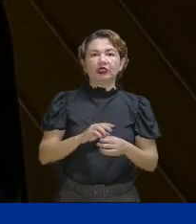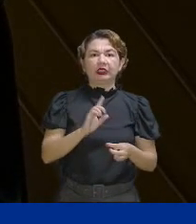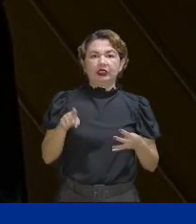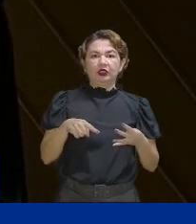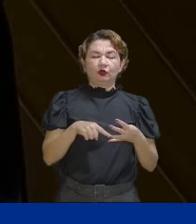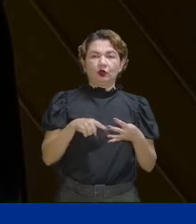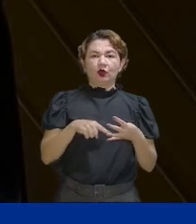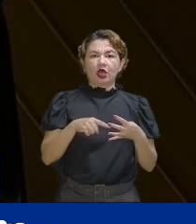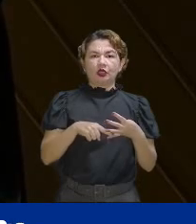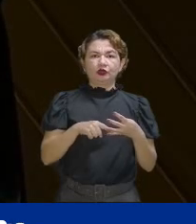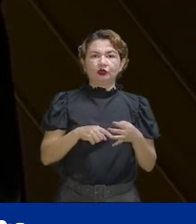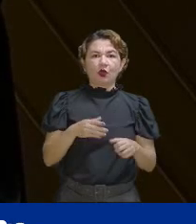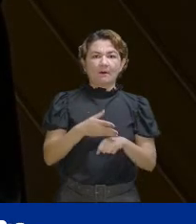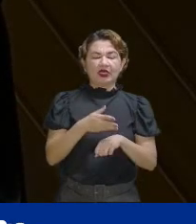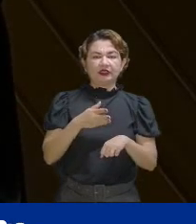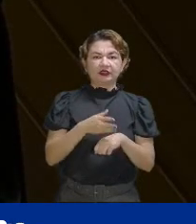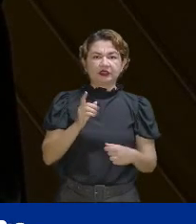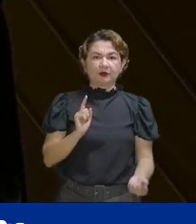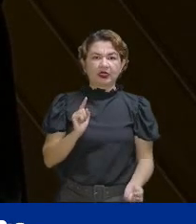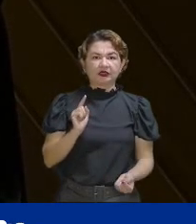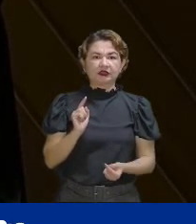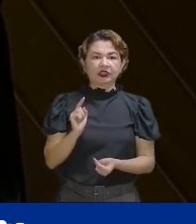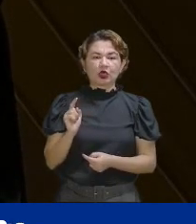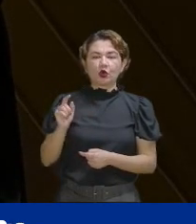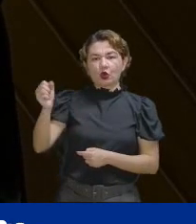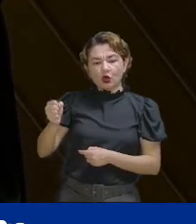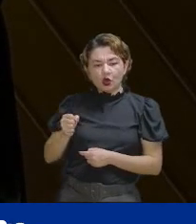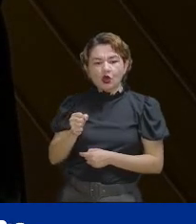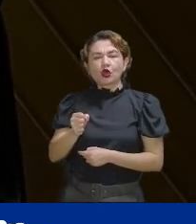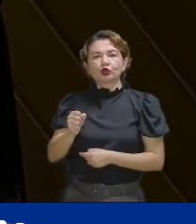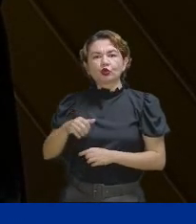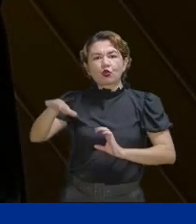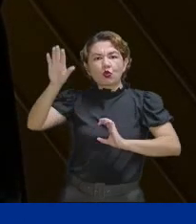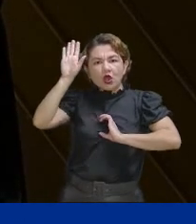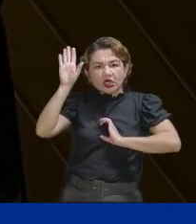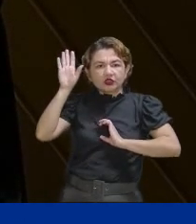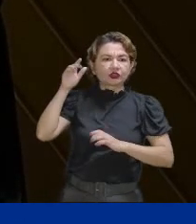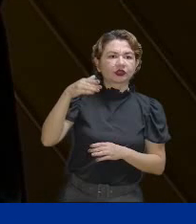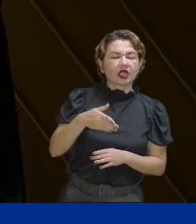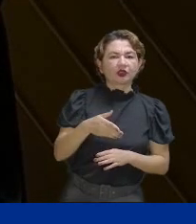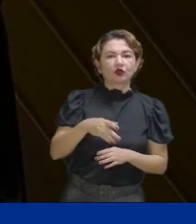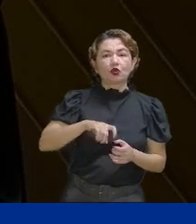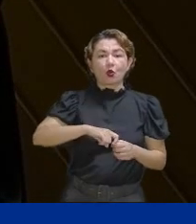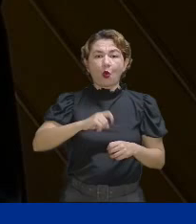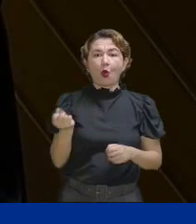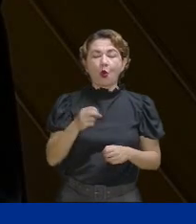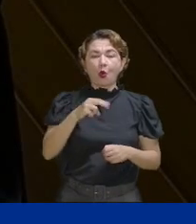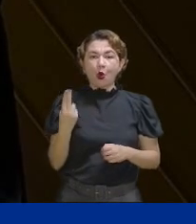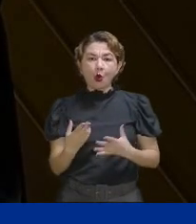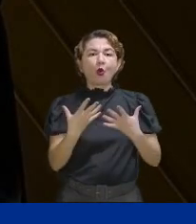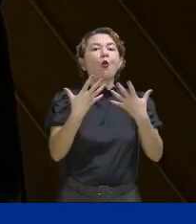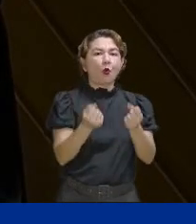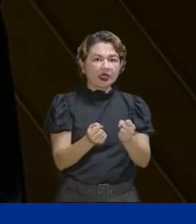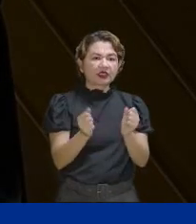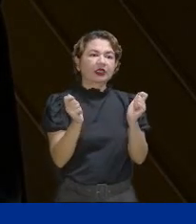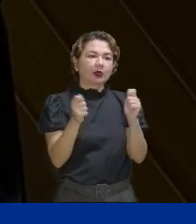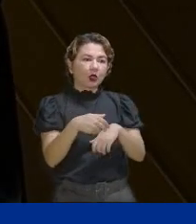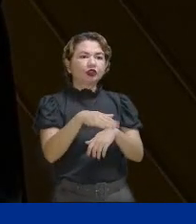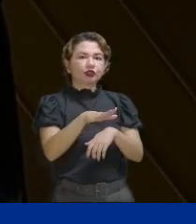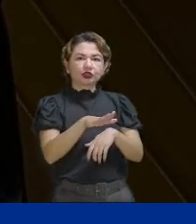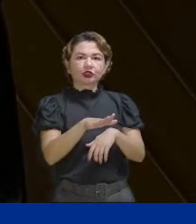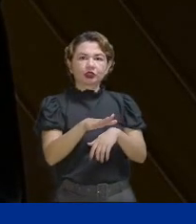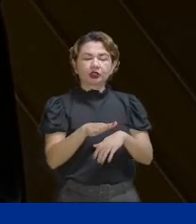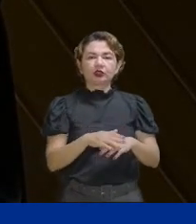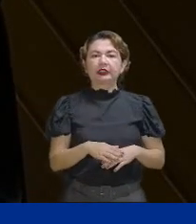Quarto, participação direta ou indireta do candidato na prática do ilícito eleitoral, ou sua anuência ou ciência em relação